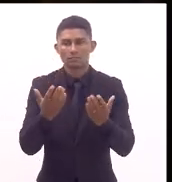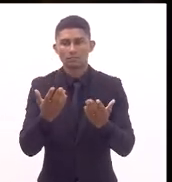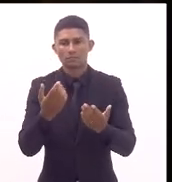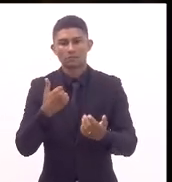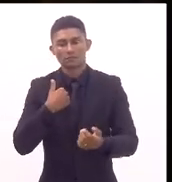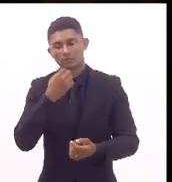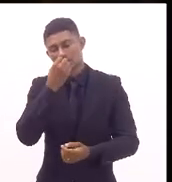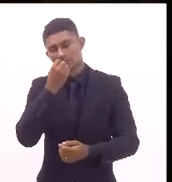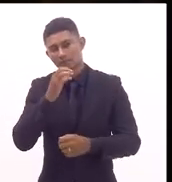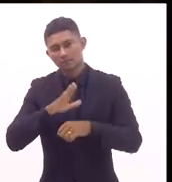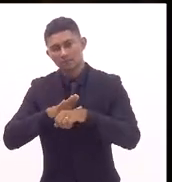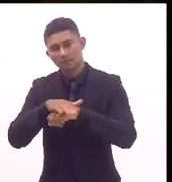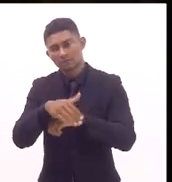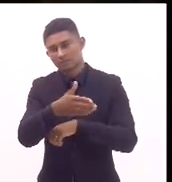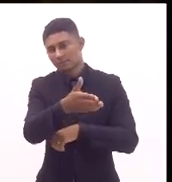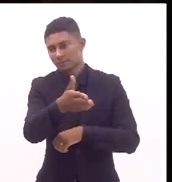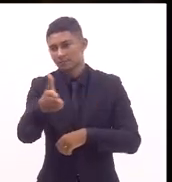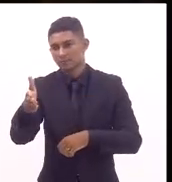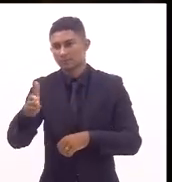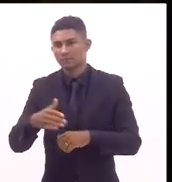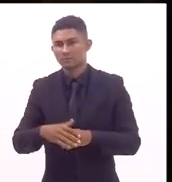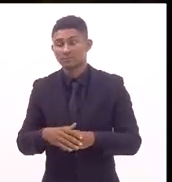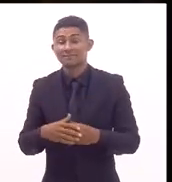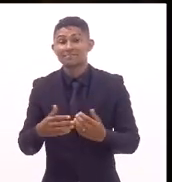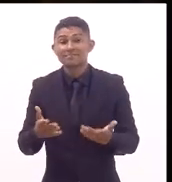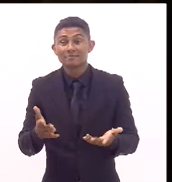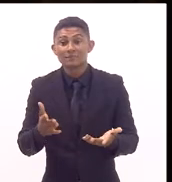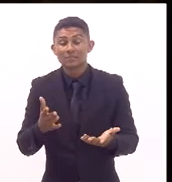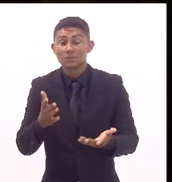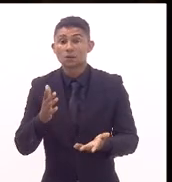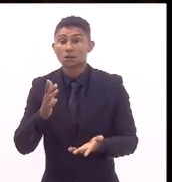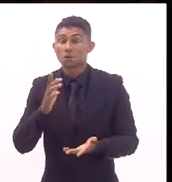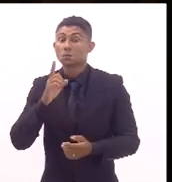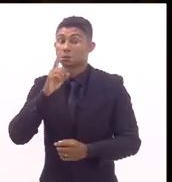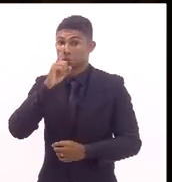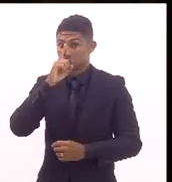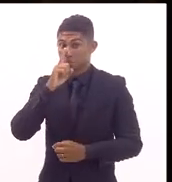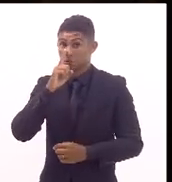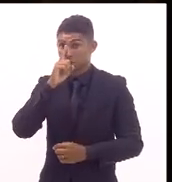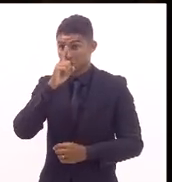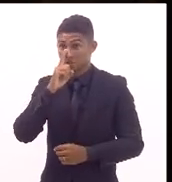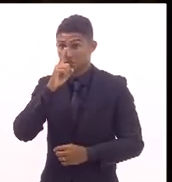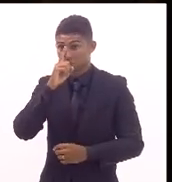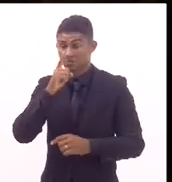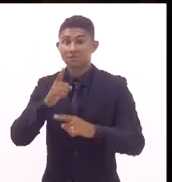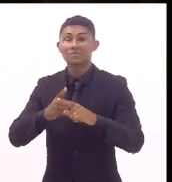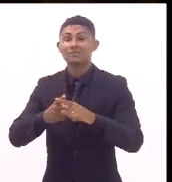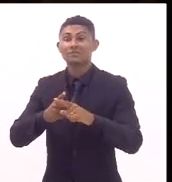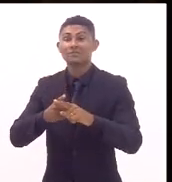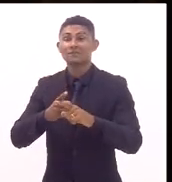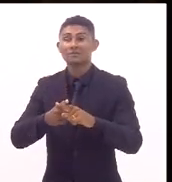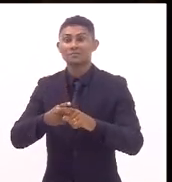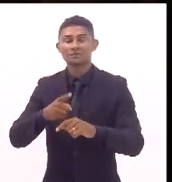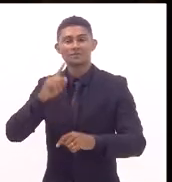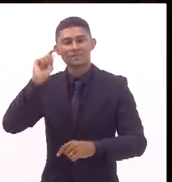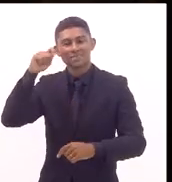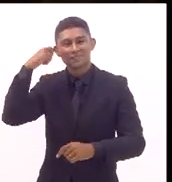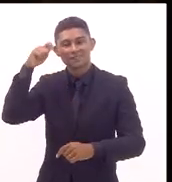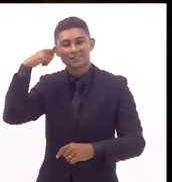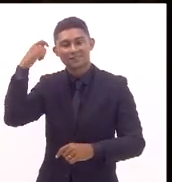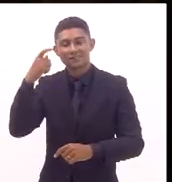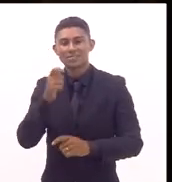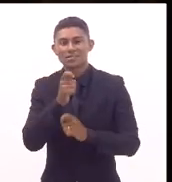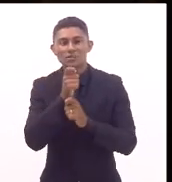cordial Boa noite é um perigo viu Loroza dá um microfone por um artista